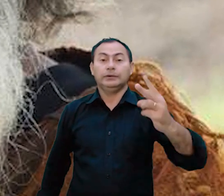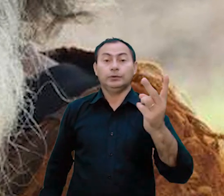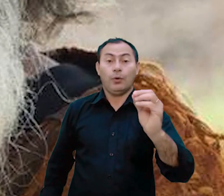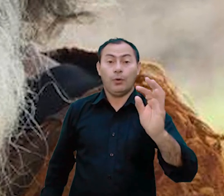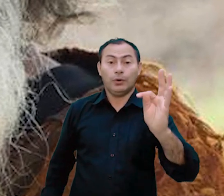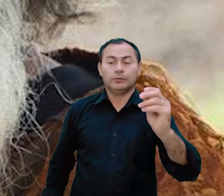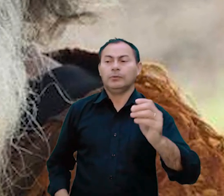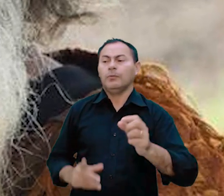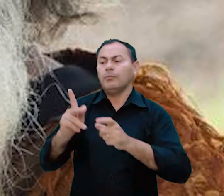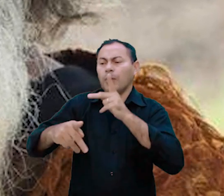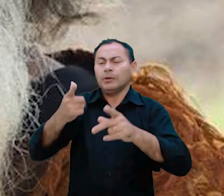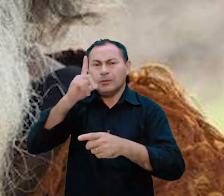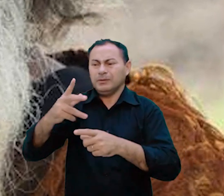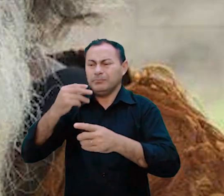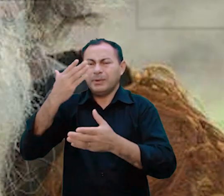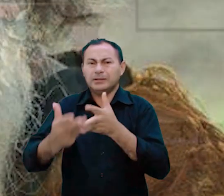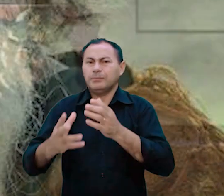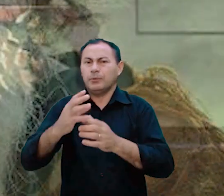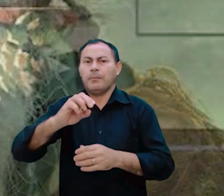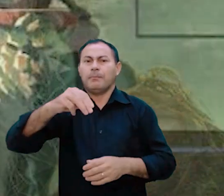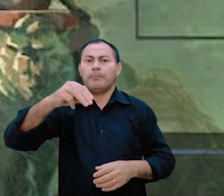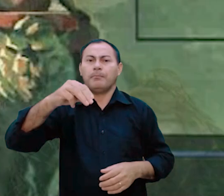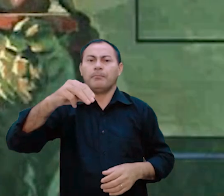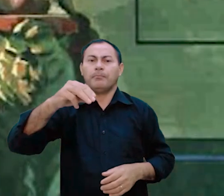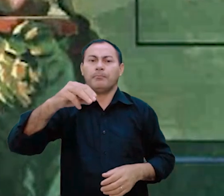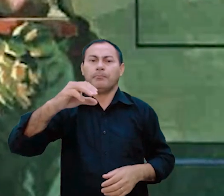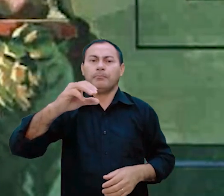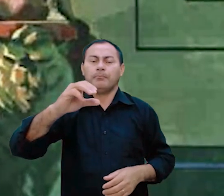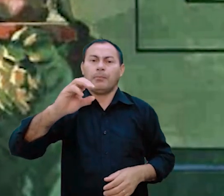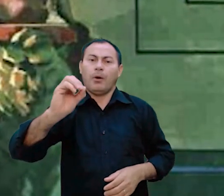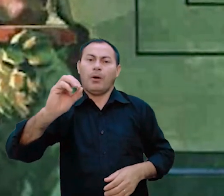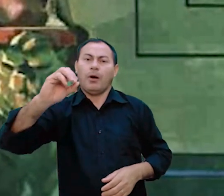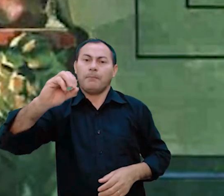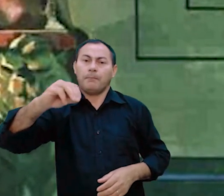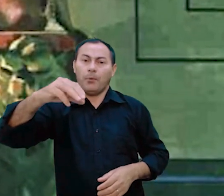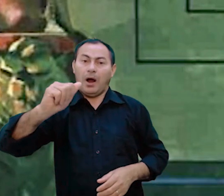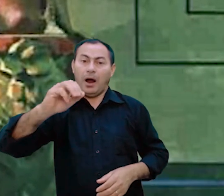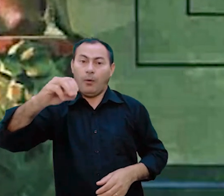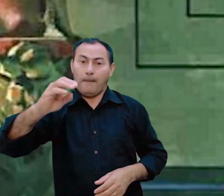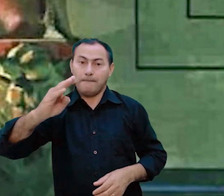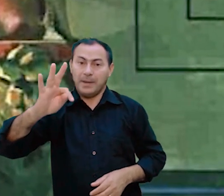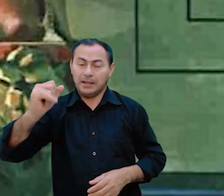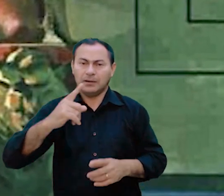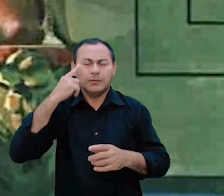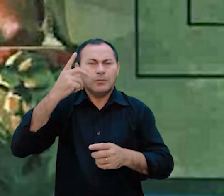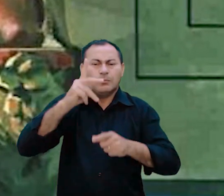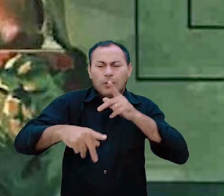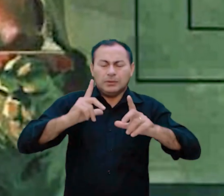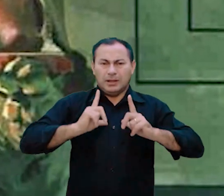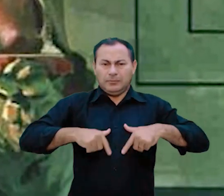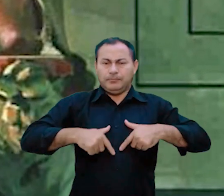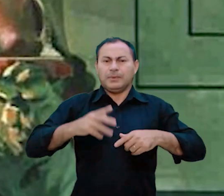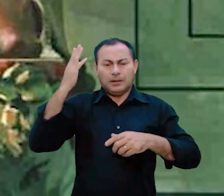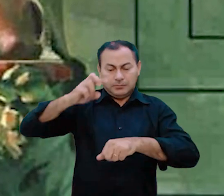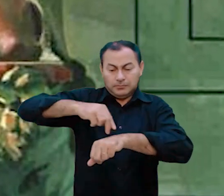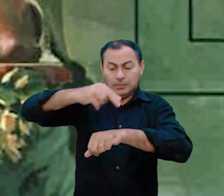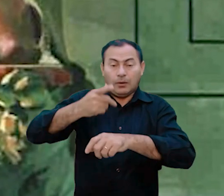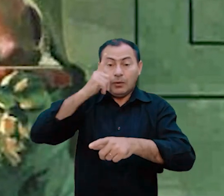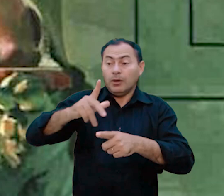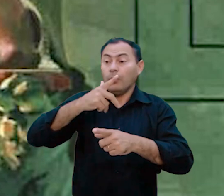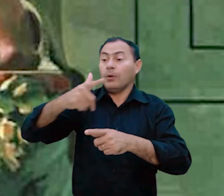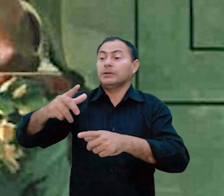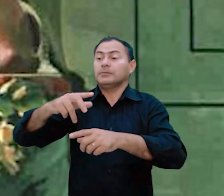sido conquistado pelos Moabitas. Um rei chamado Eglon tinha conquistado o povo de Israel. Naquele tempo, quando uma